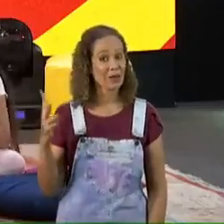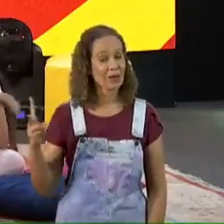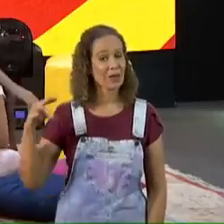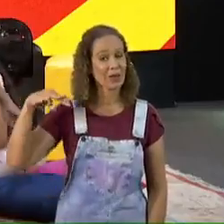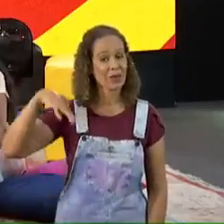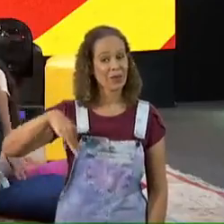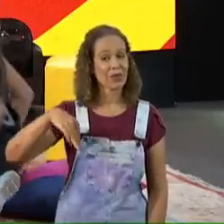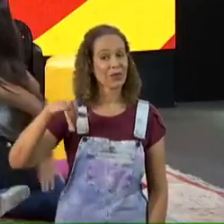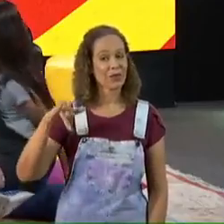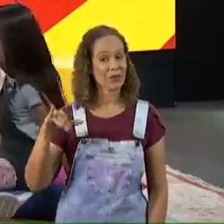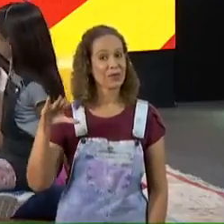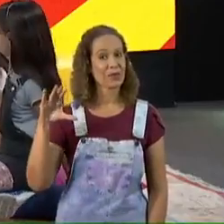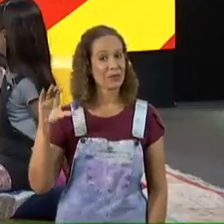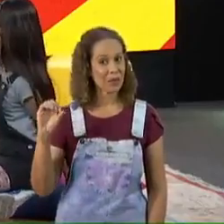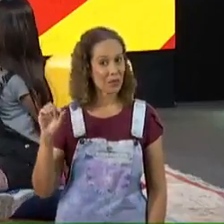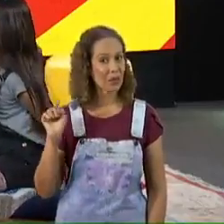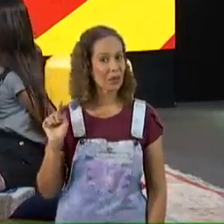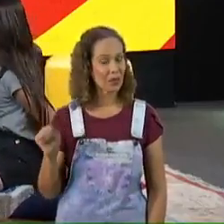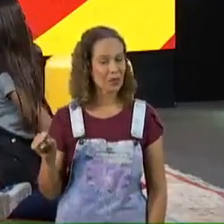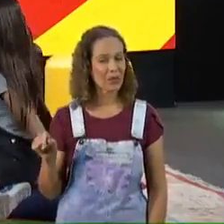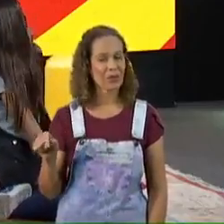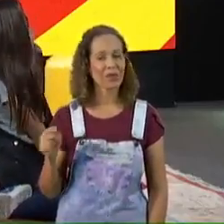Agora vamos lá.